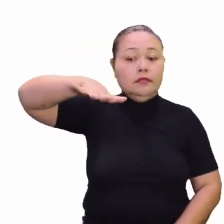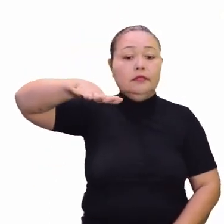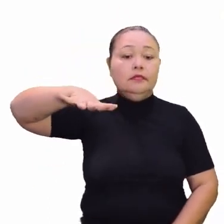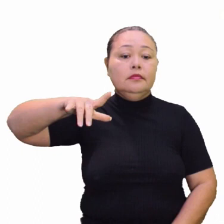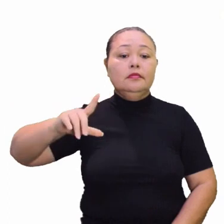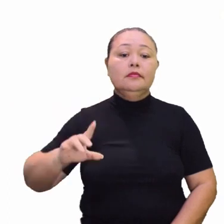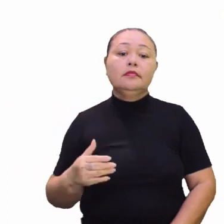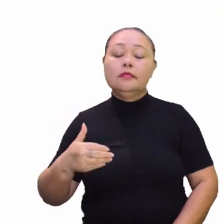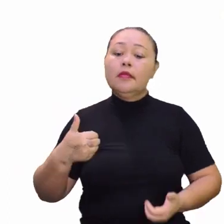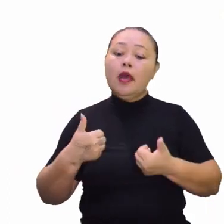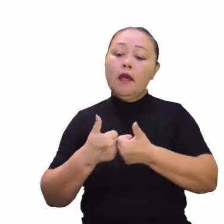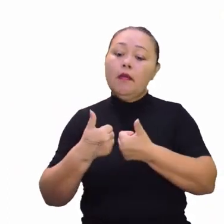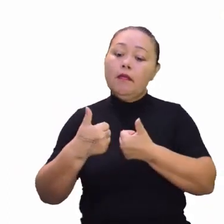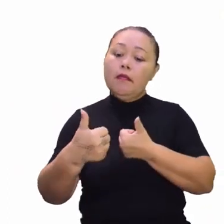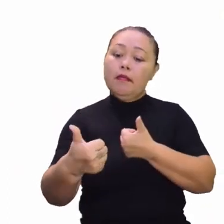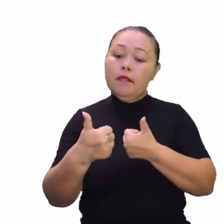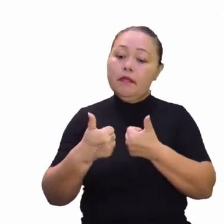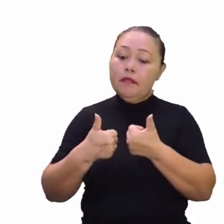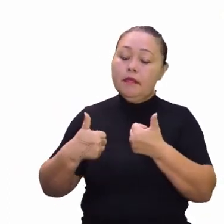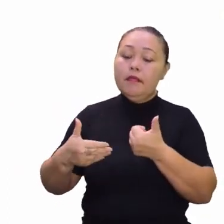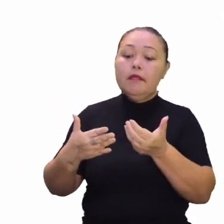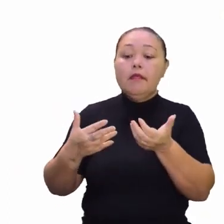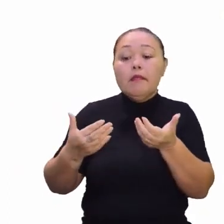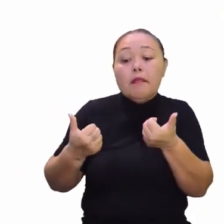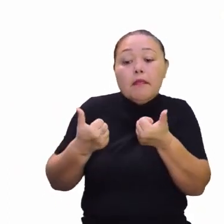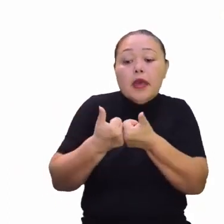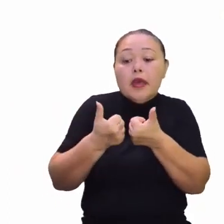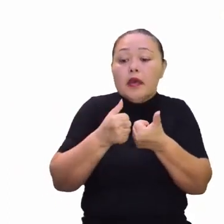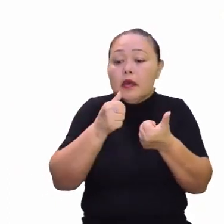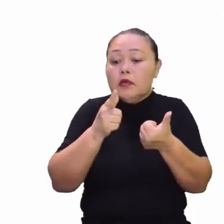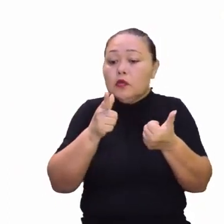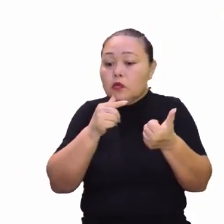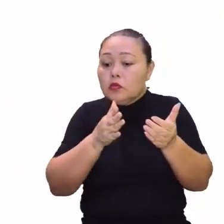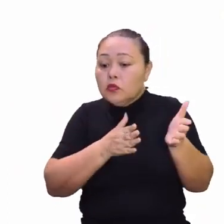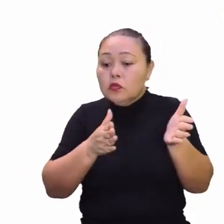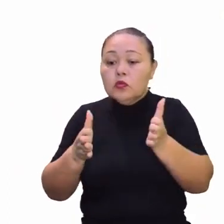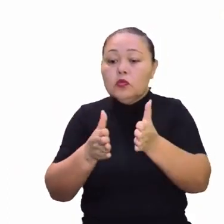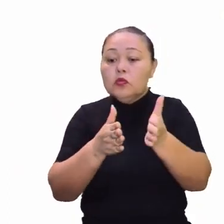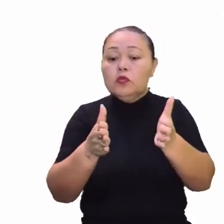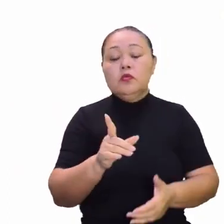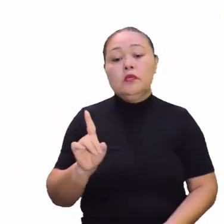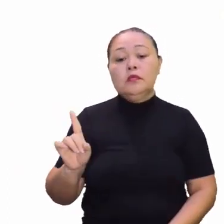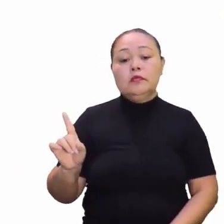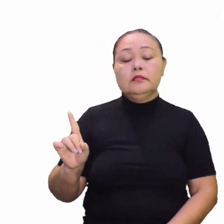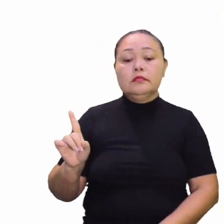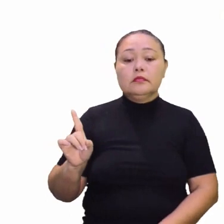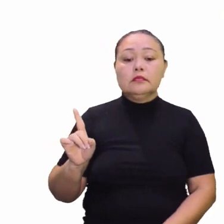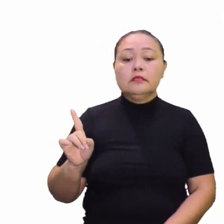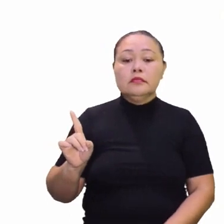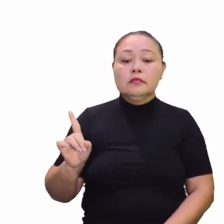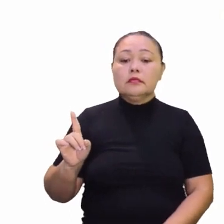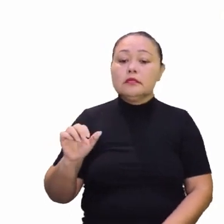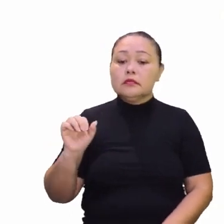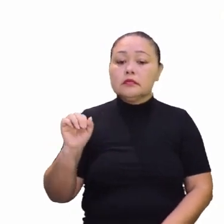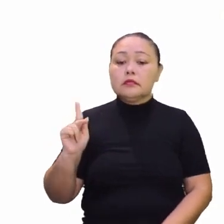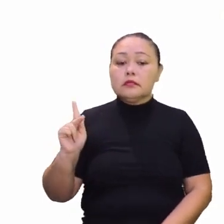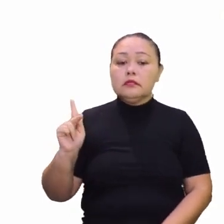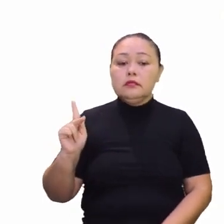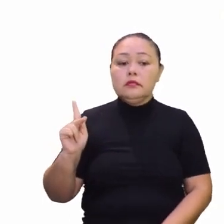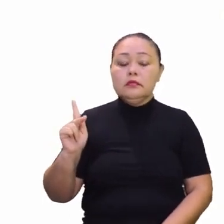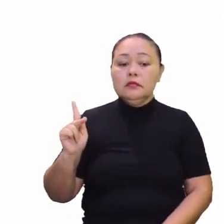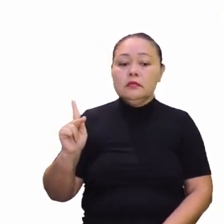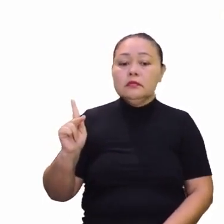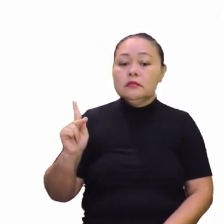próximas aos rios. Exatamente, ó. Deixa eu ver aqui que cor que tá. Tá no verde. Eu vou botar um preto aqui, Rogério. Ok. Então,